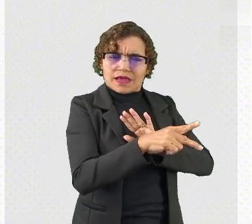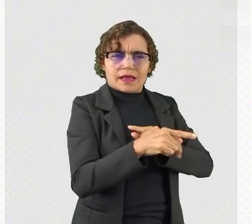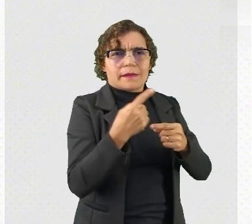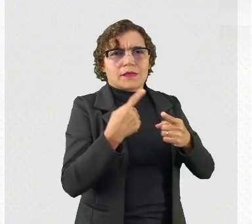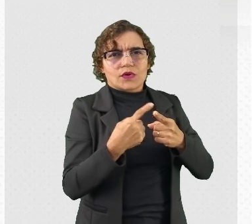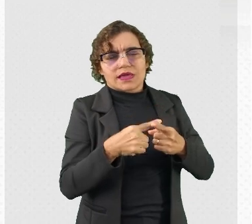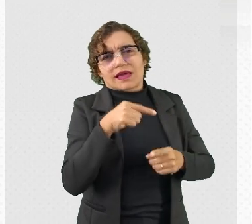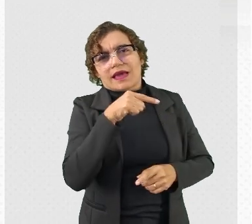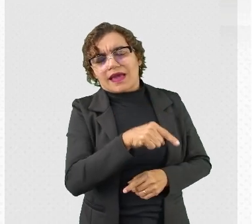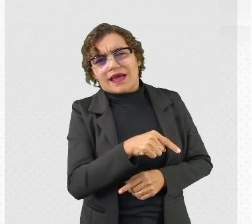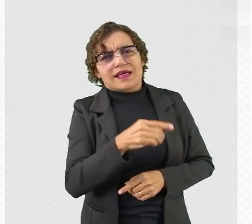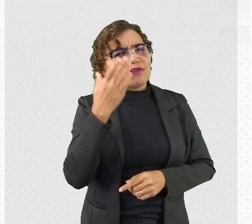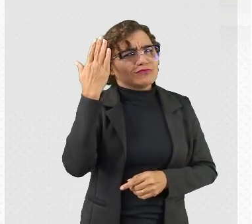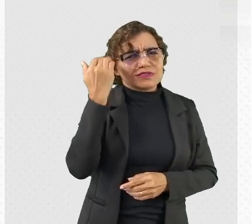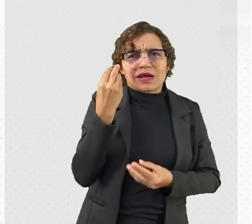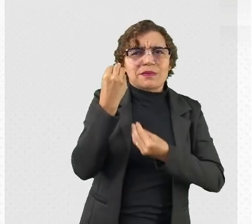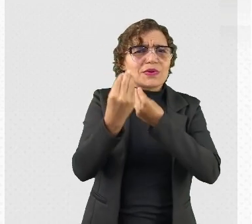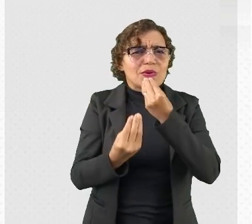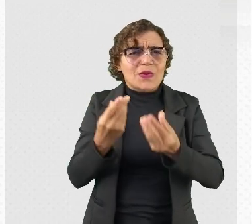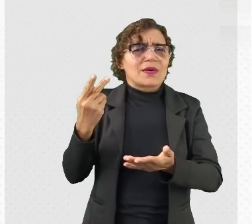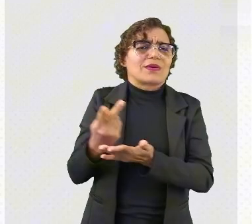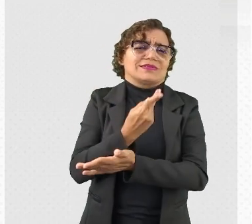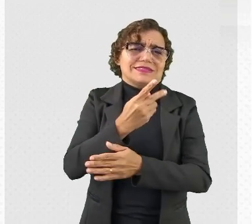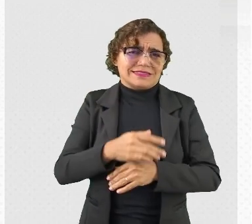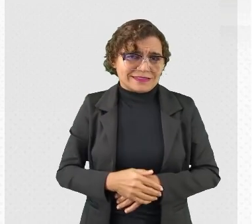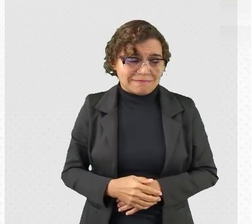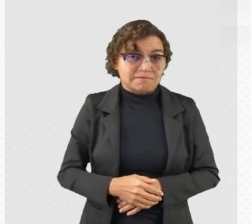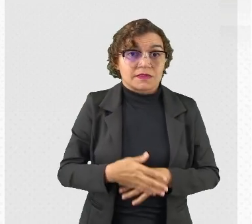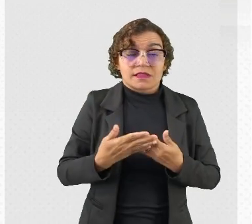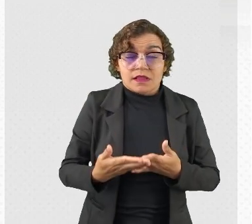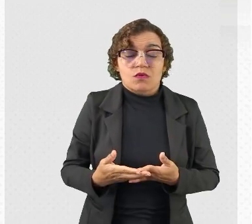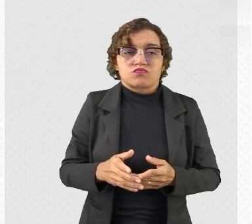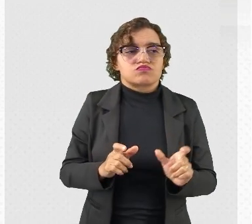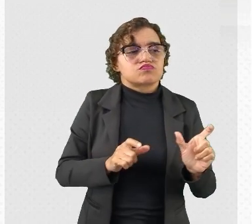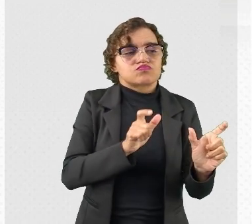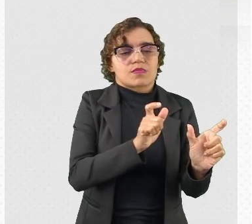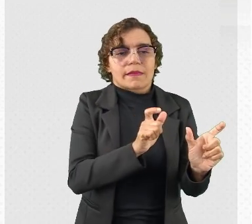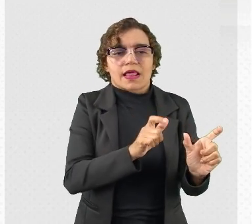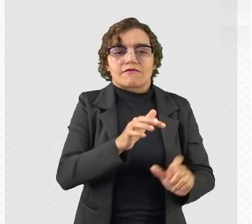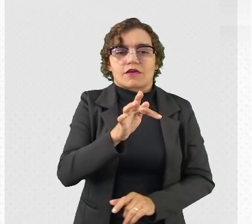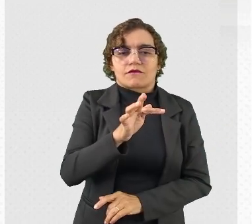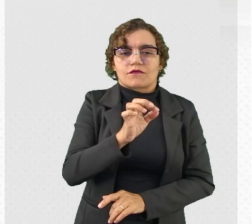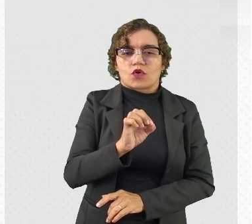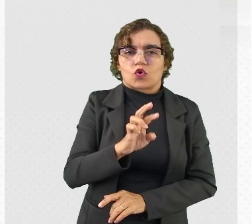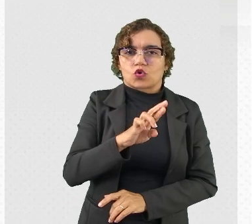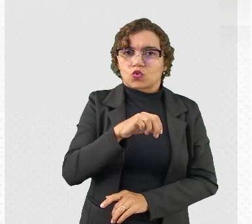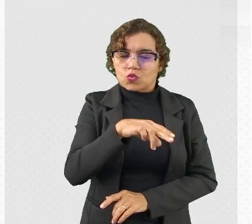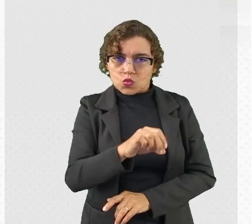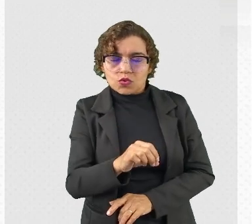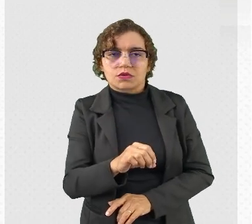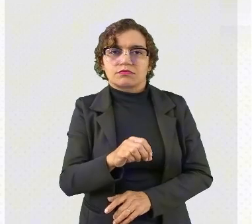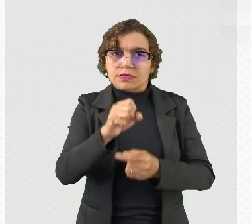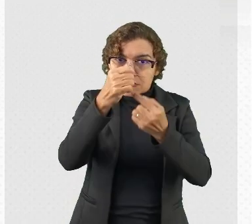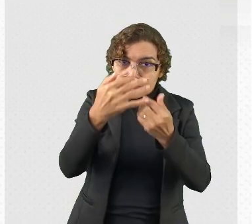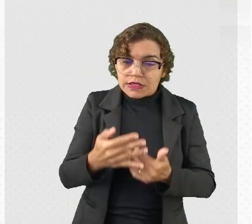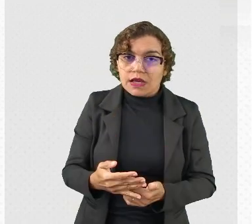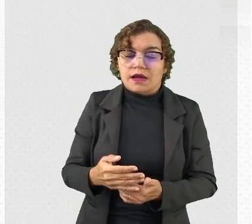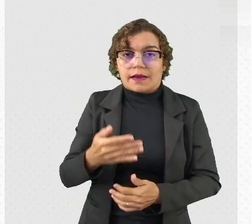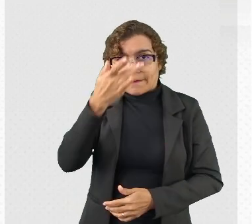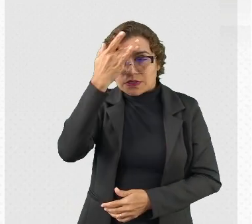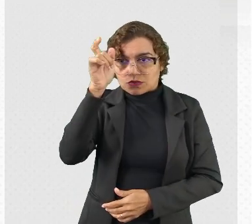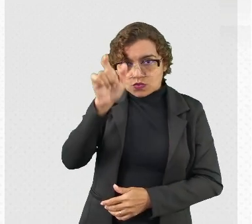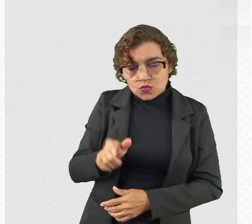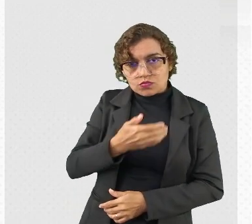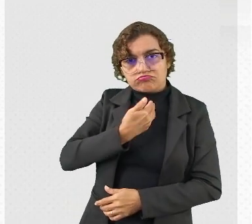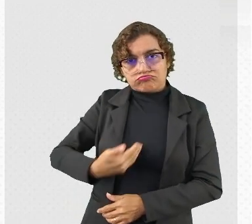da imprevisibilidade. E ele se utiliza desse termo Fortuna para destacar que o governante ele vai